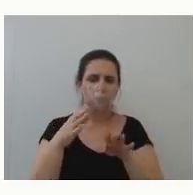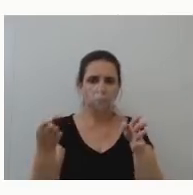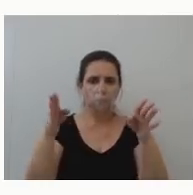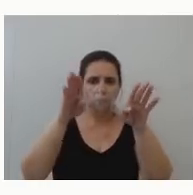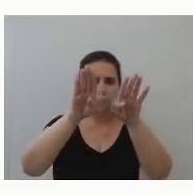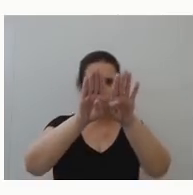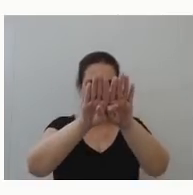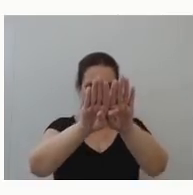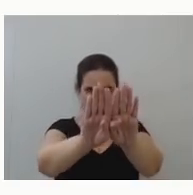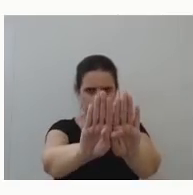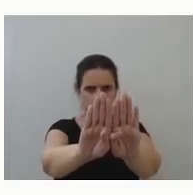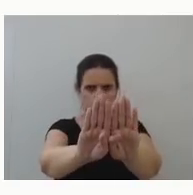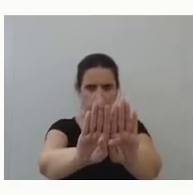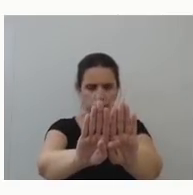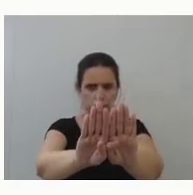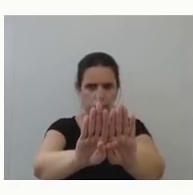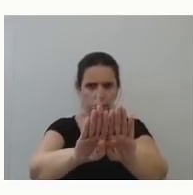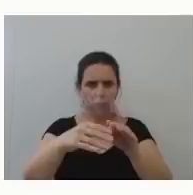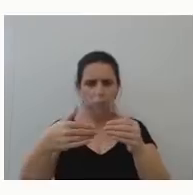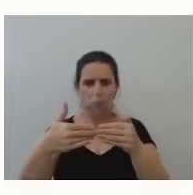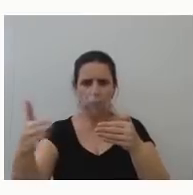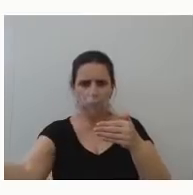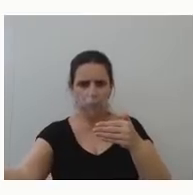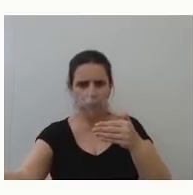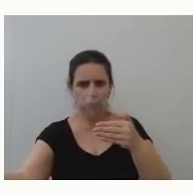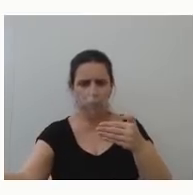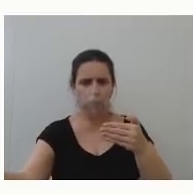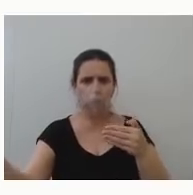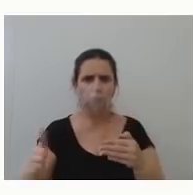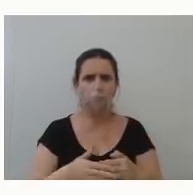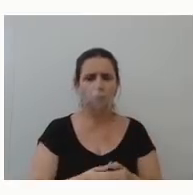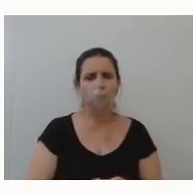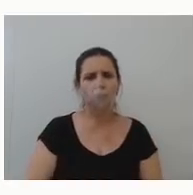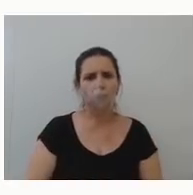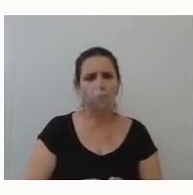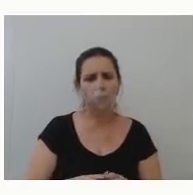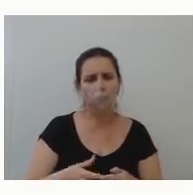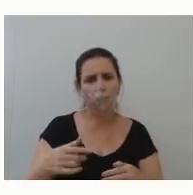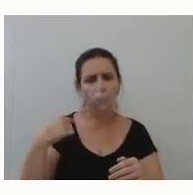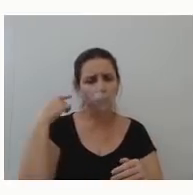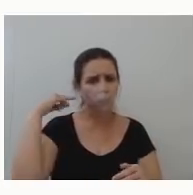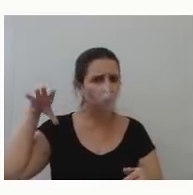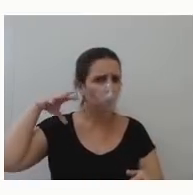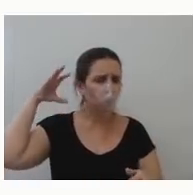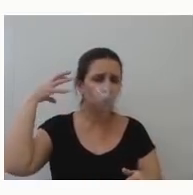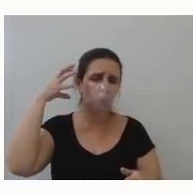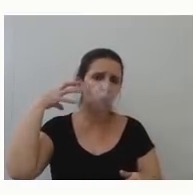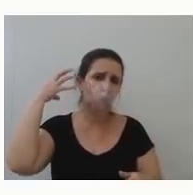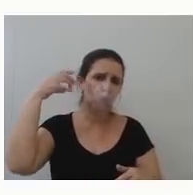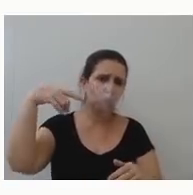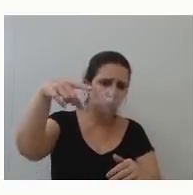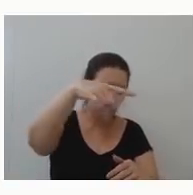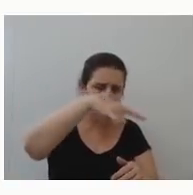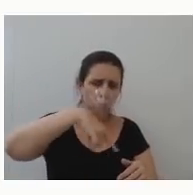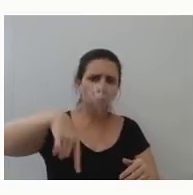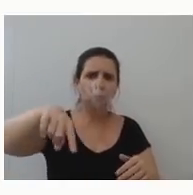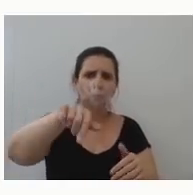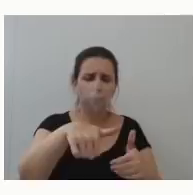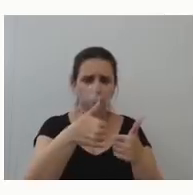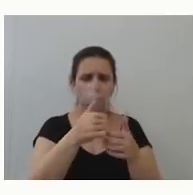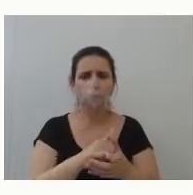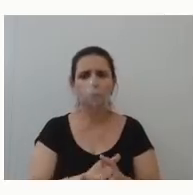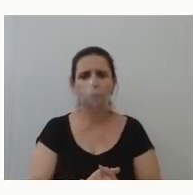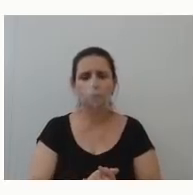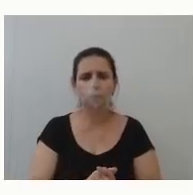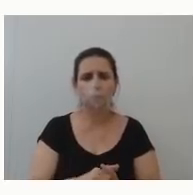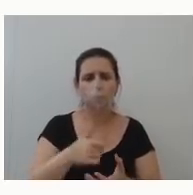está vindo, você vai fechar a janela e abrir a porta. Porque a acústica ela circula de uma forma mais interessante dessa forma,